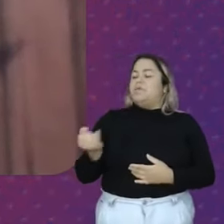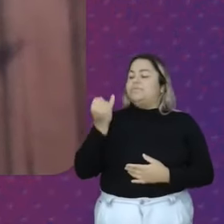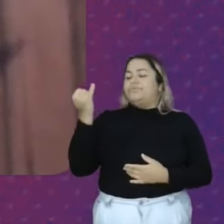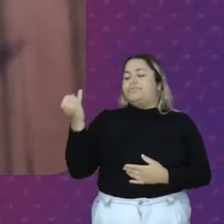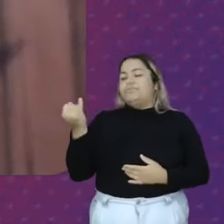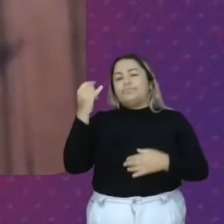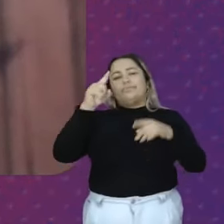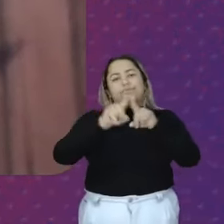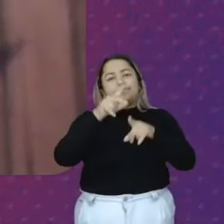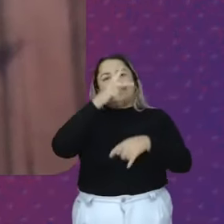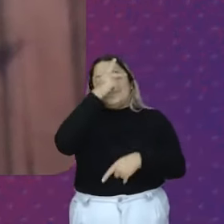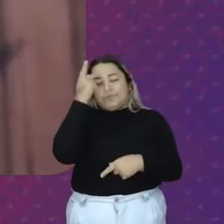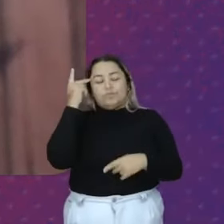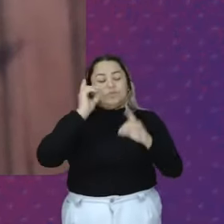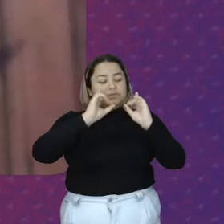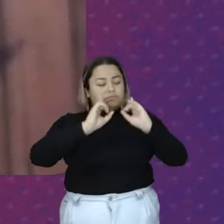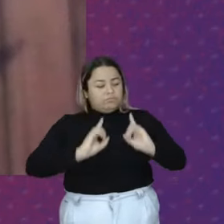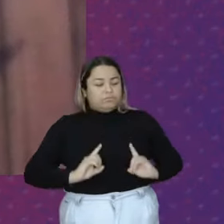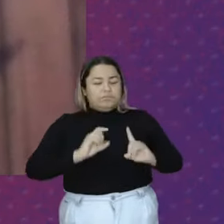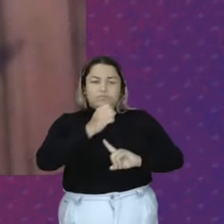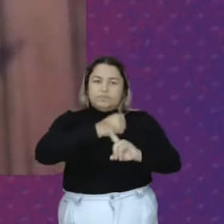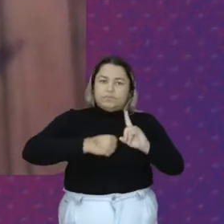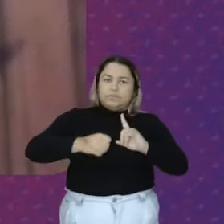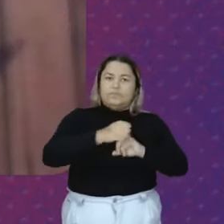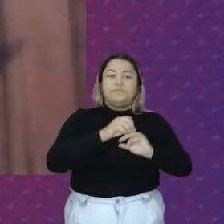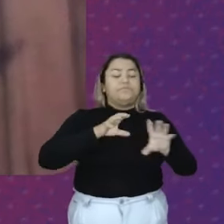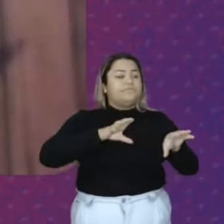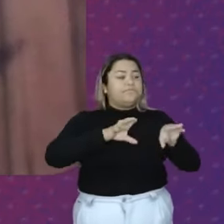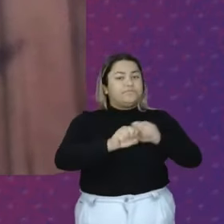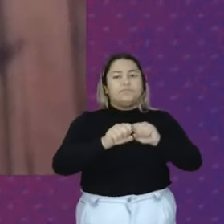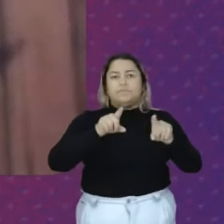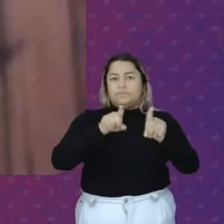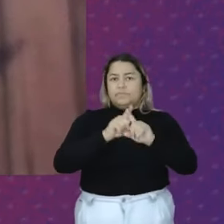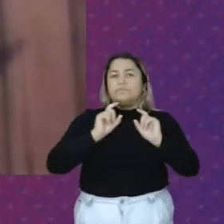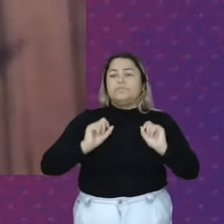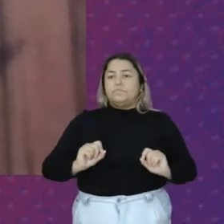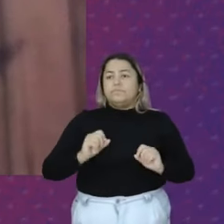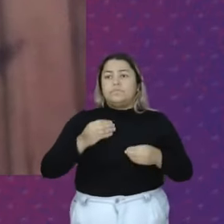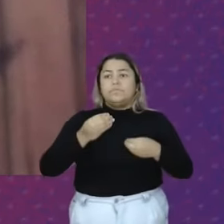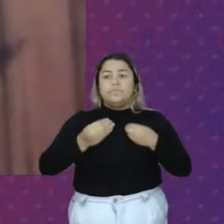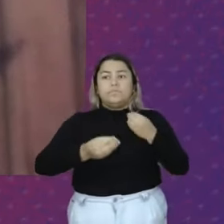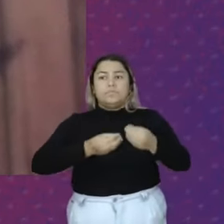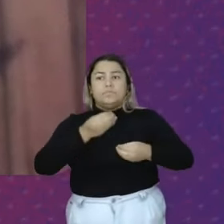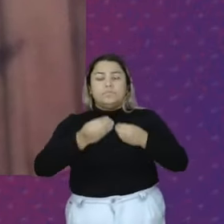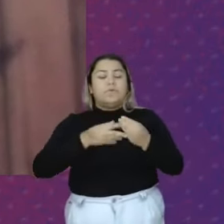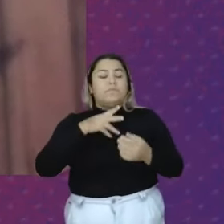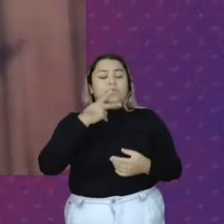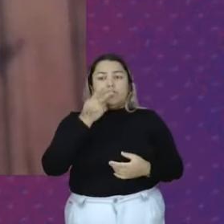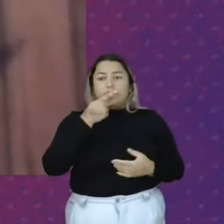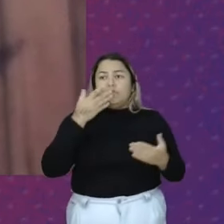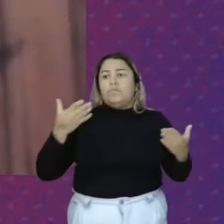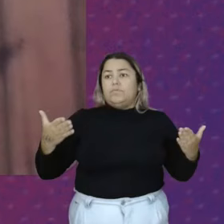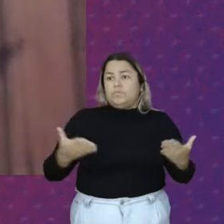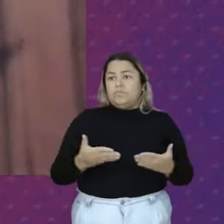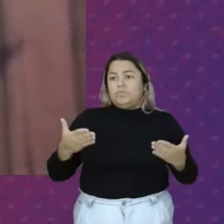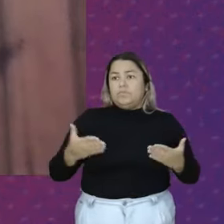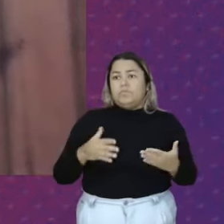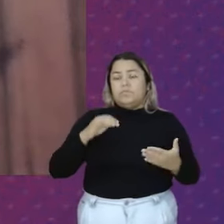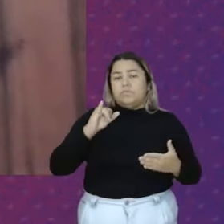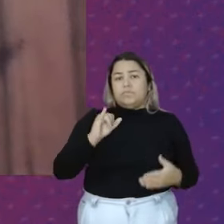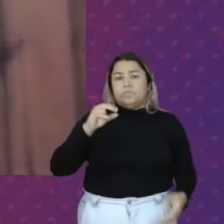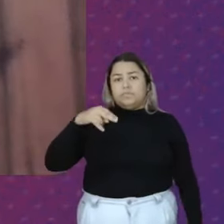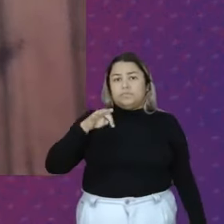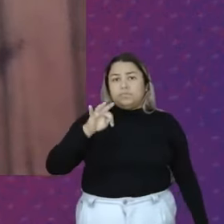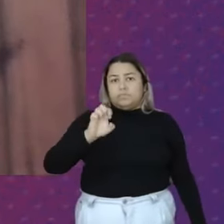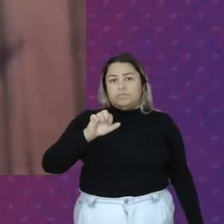quência na sociedade a gente pode formar coalizões interseccionais como esse tema que nós estamos falando agora que é interse Seccional